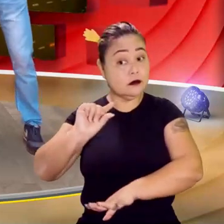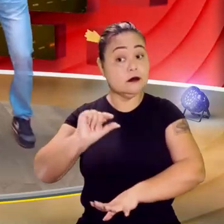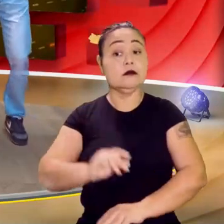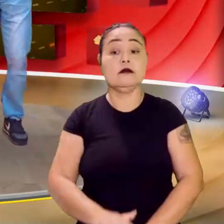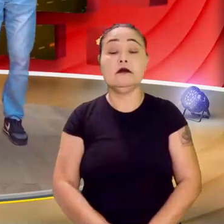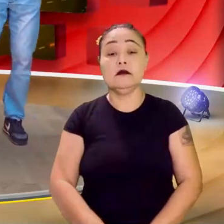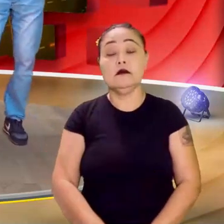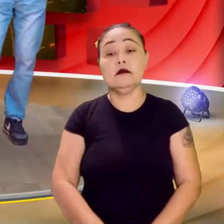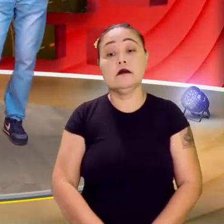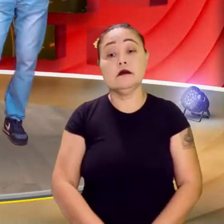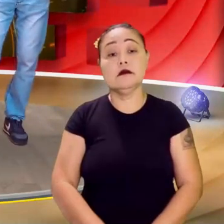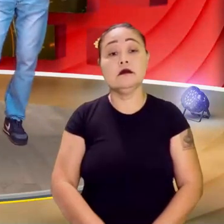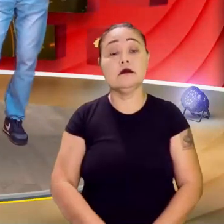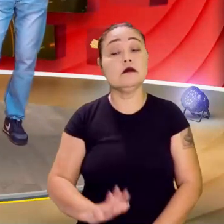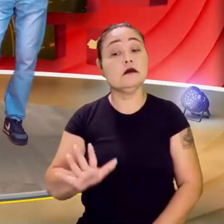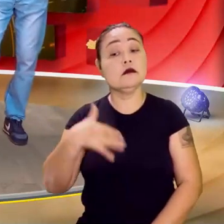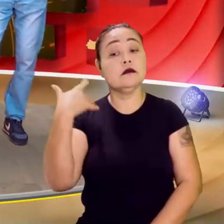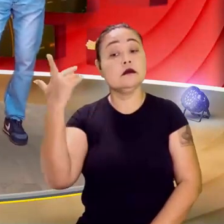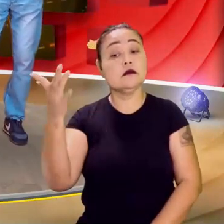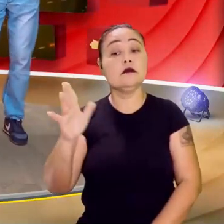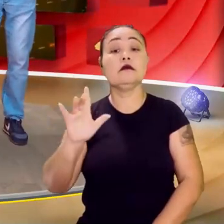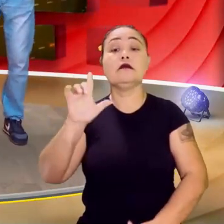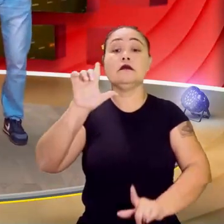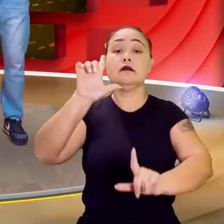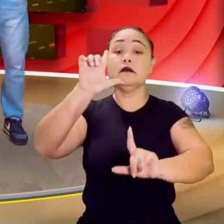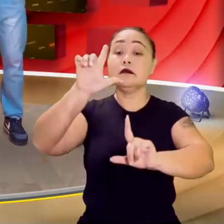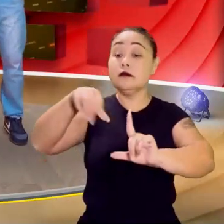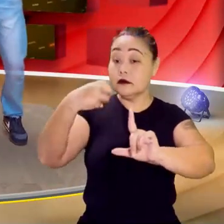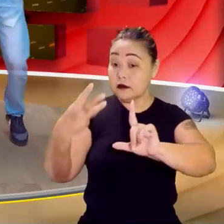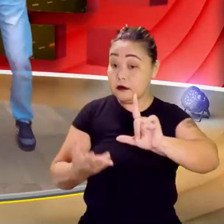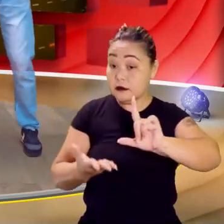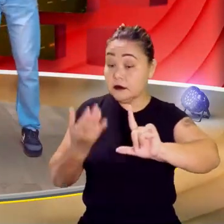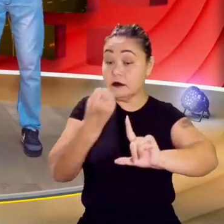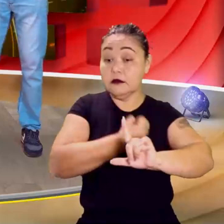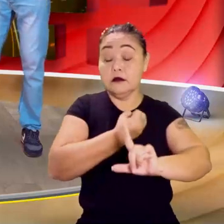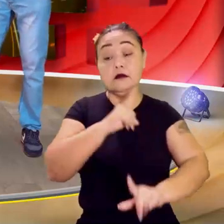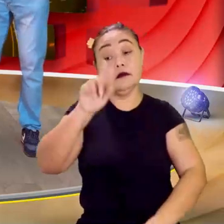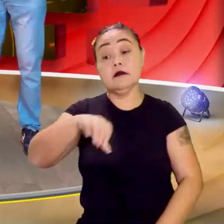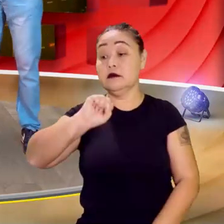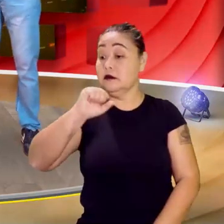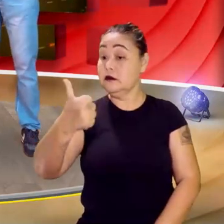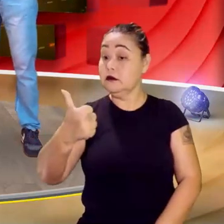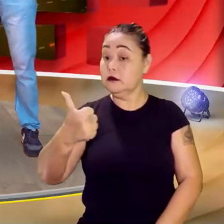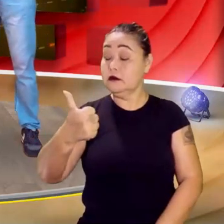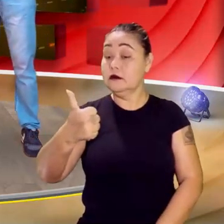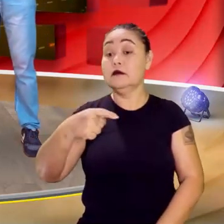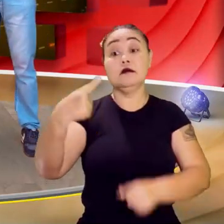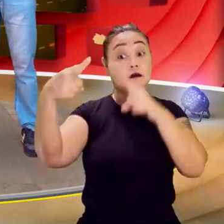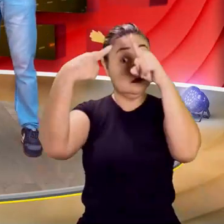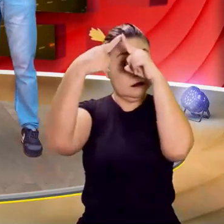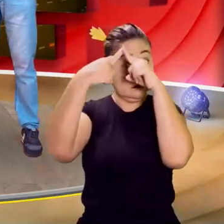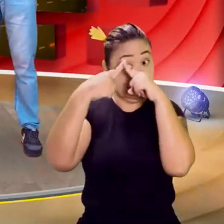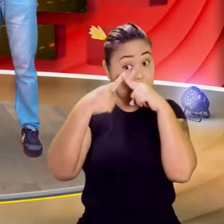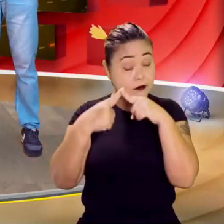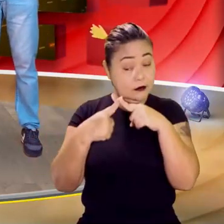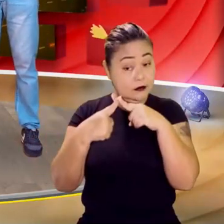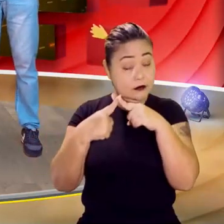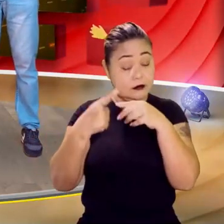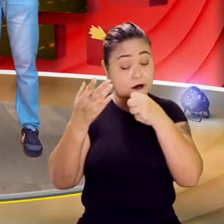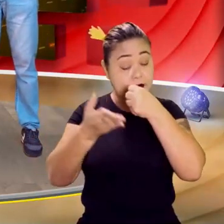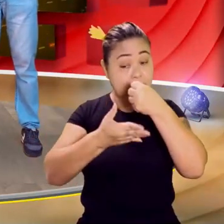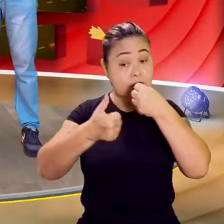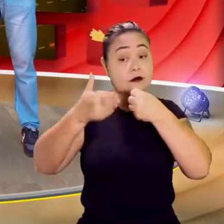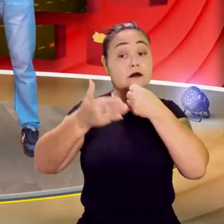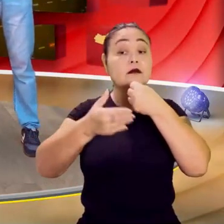verdade? Vamos lá. 3 elevado a que valor vai dar 81? A tabuada. Tabuada de